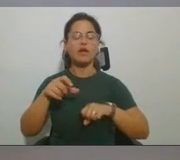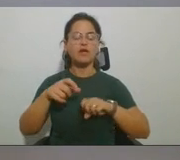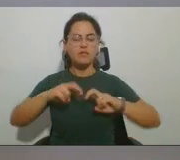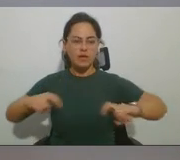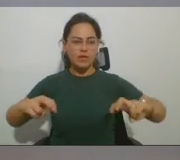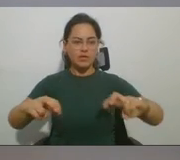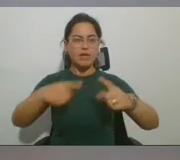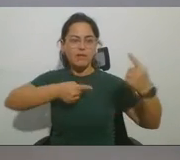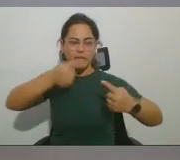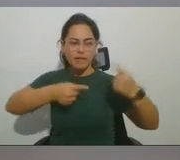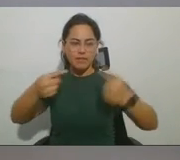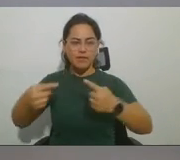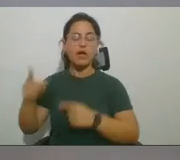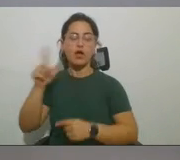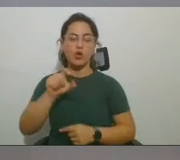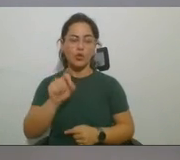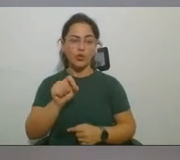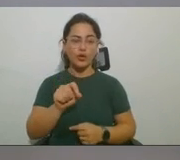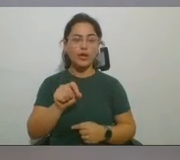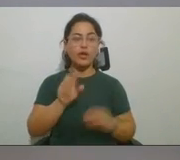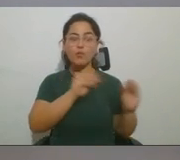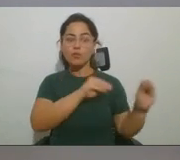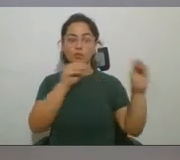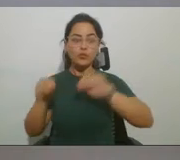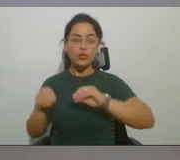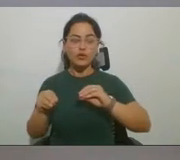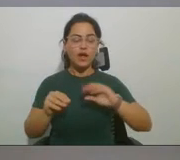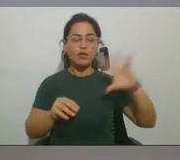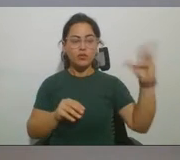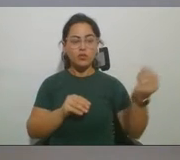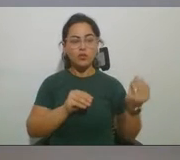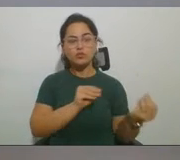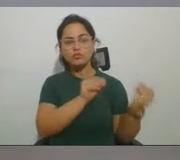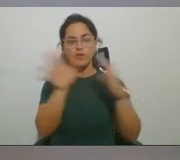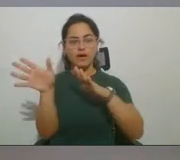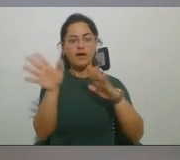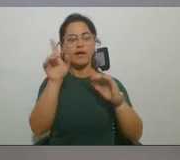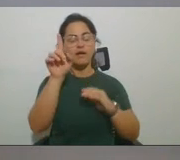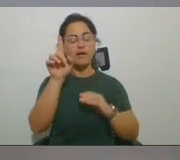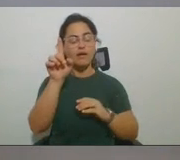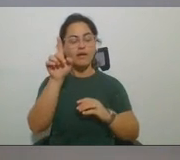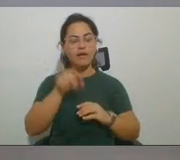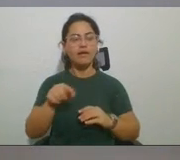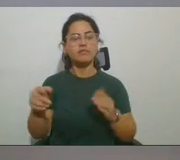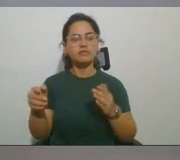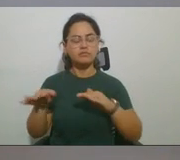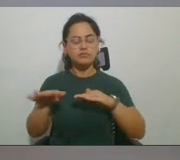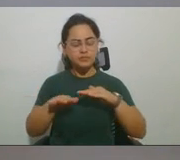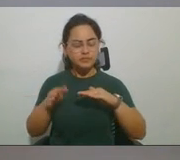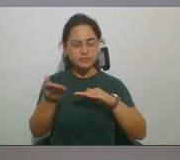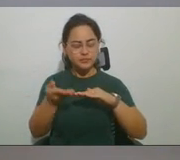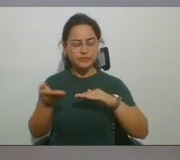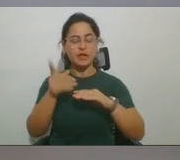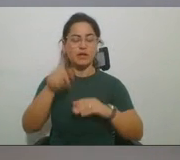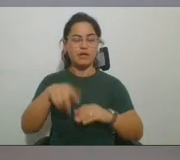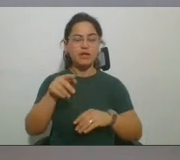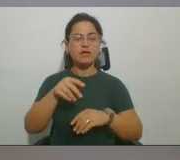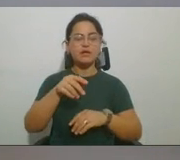redonda, que se intitula Migrações e Diásporas na Contemporaneidade, que é composta pela professora